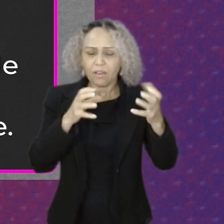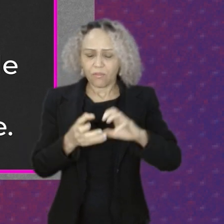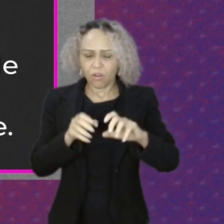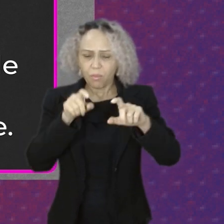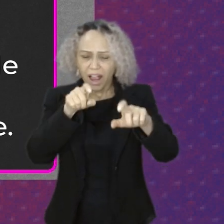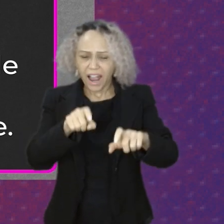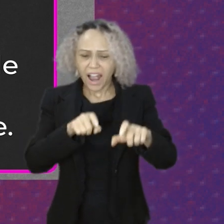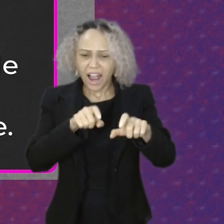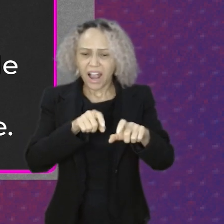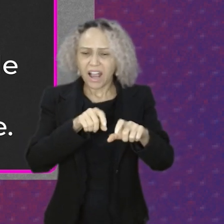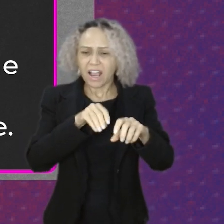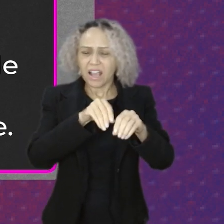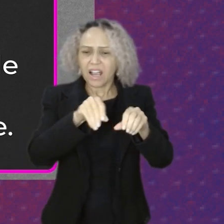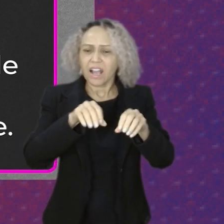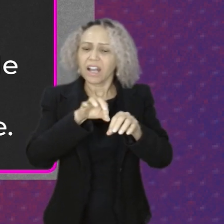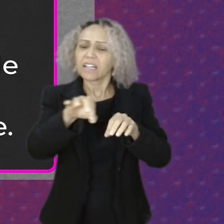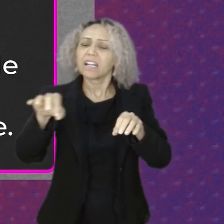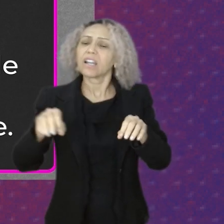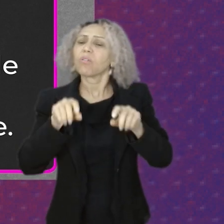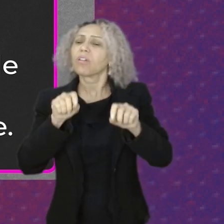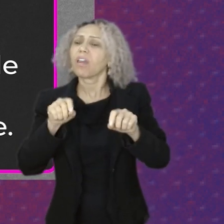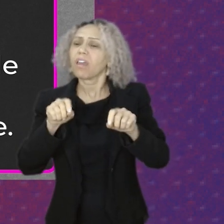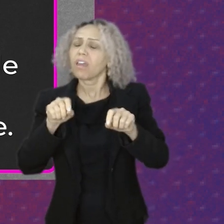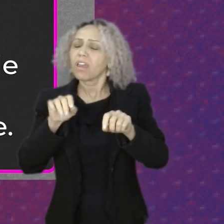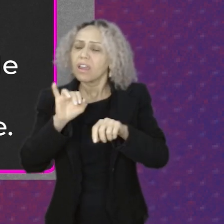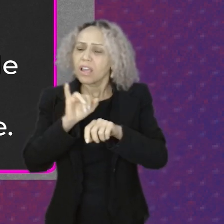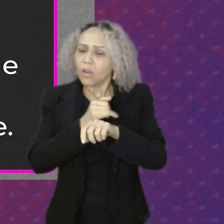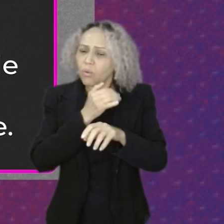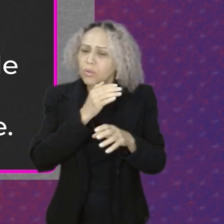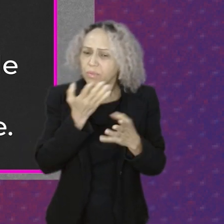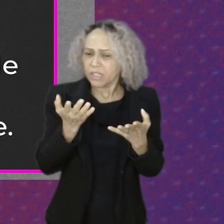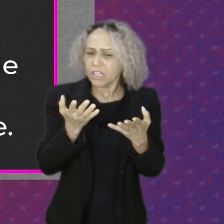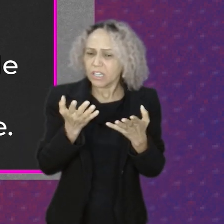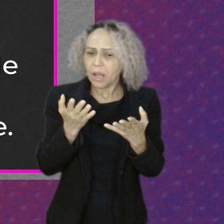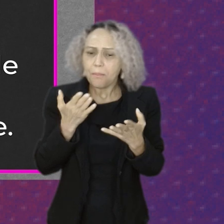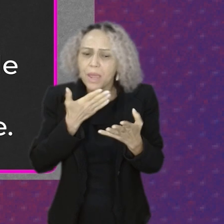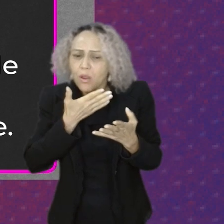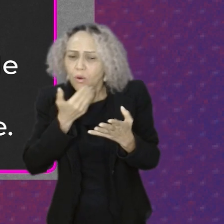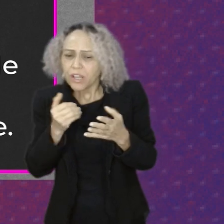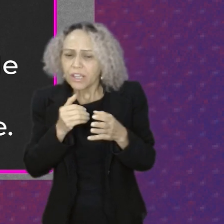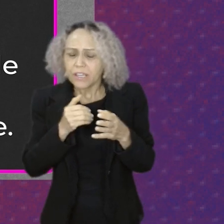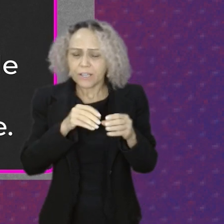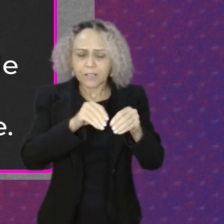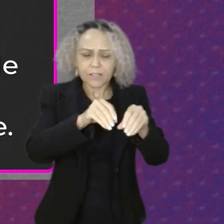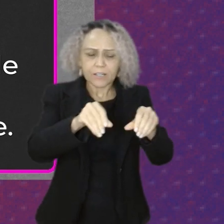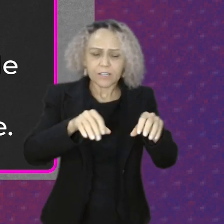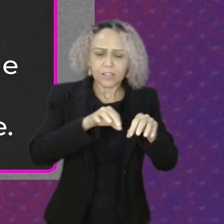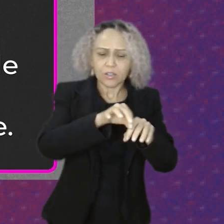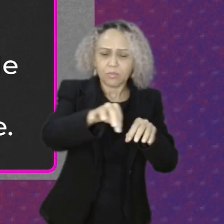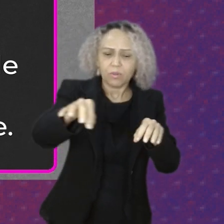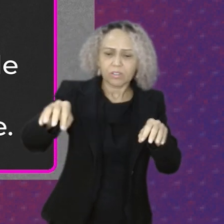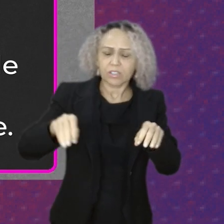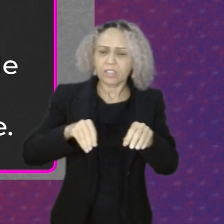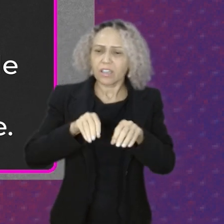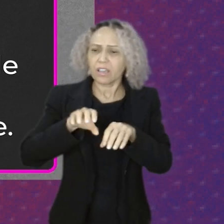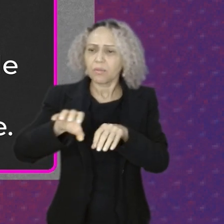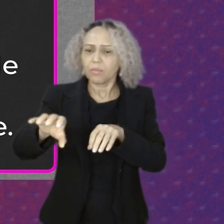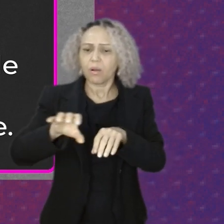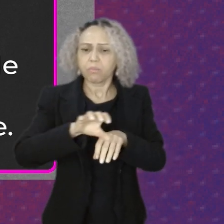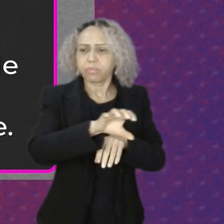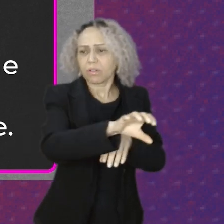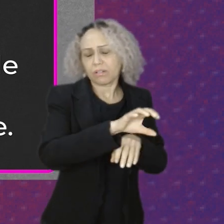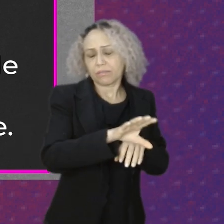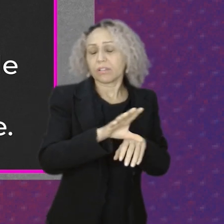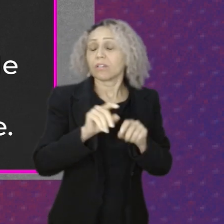que visam promover melhoria e distribuição de terras, mediante modificações no regime de